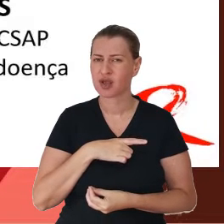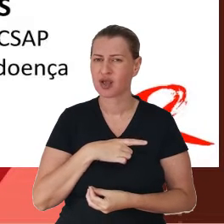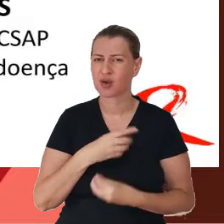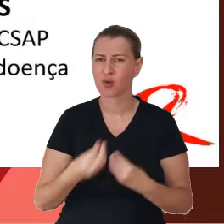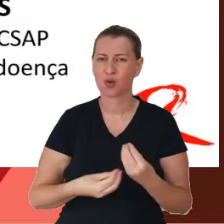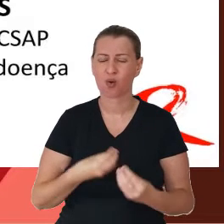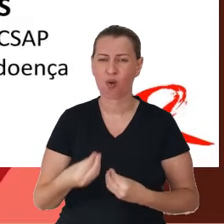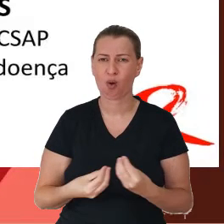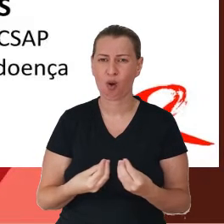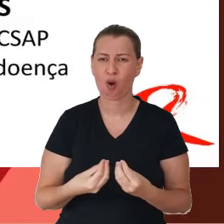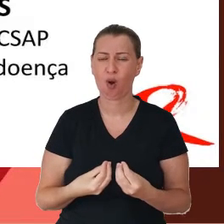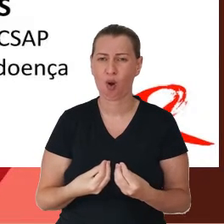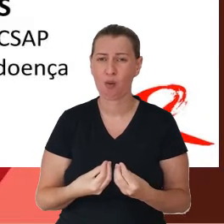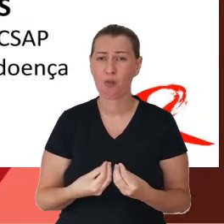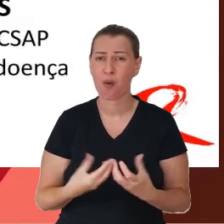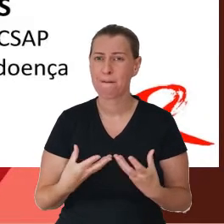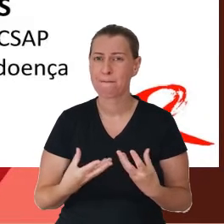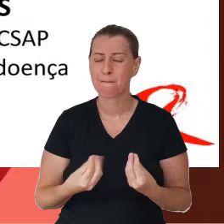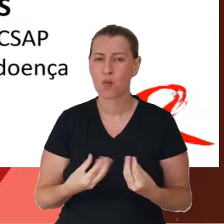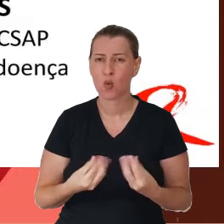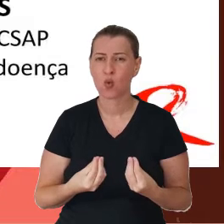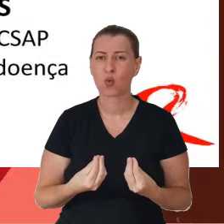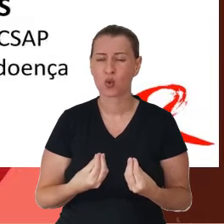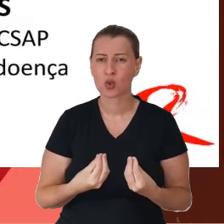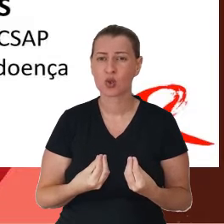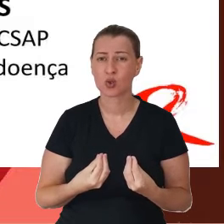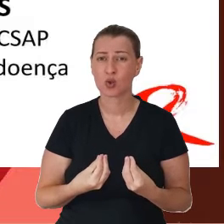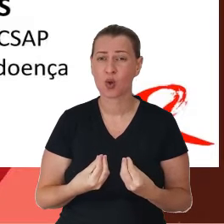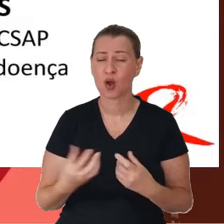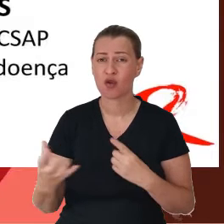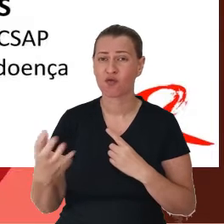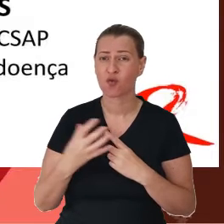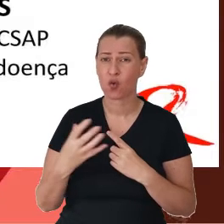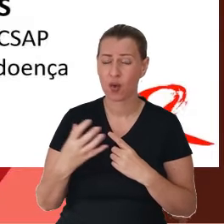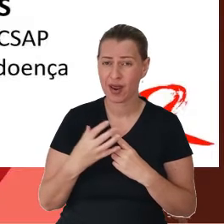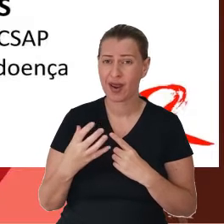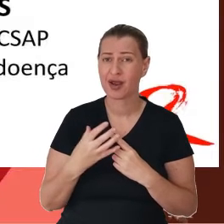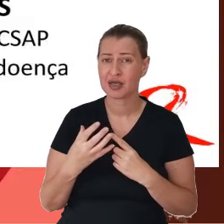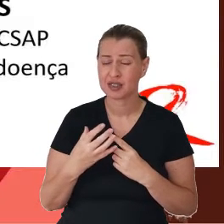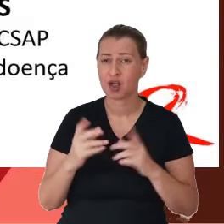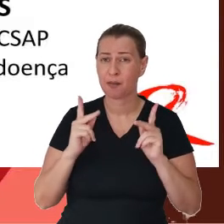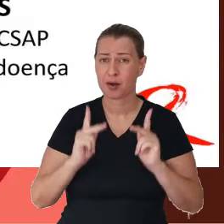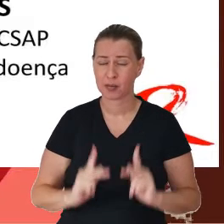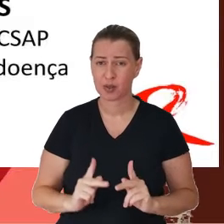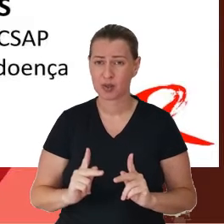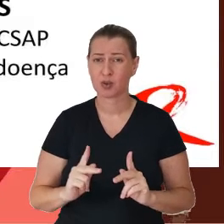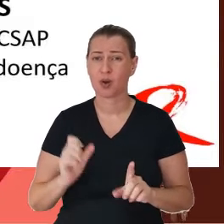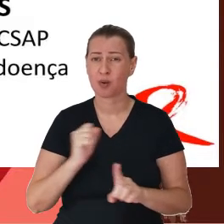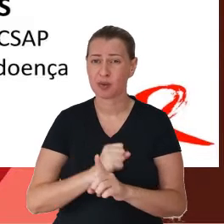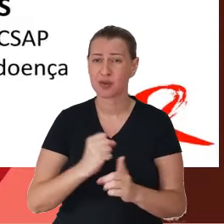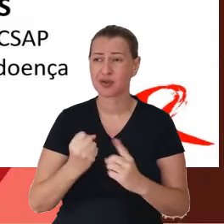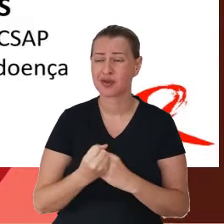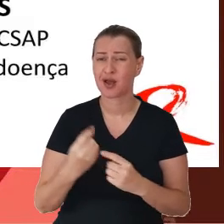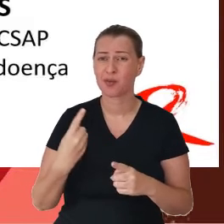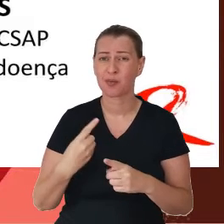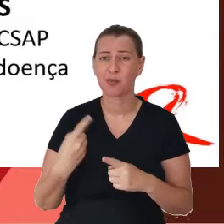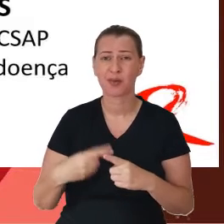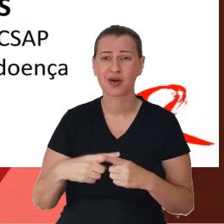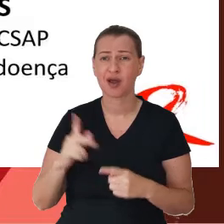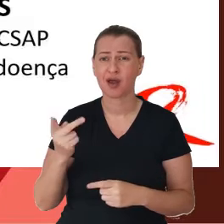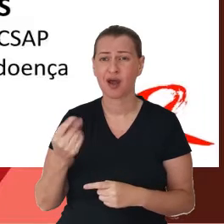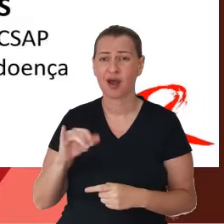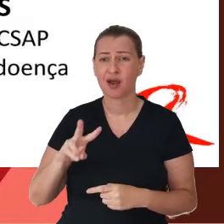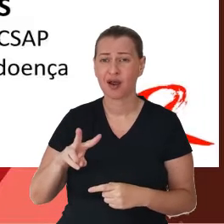o HIV traz para as pessoas e para a sociedade, né? Os anos de vida perdido por óbito e também os anos de